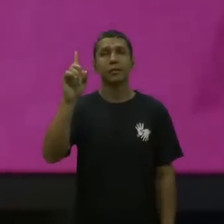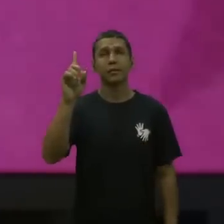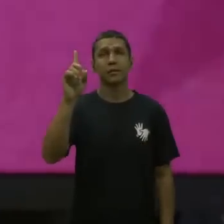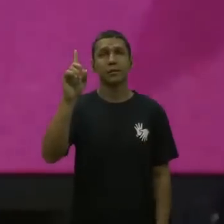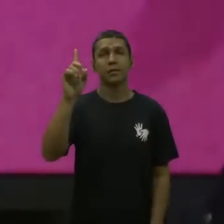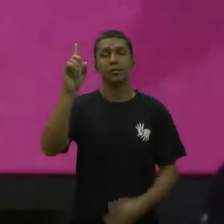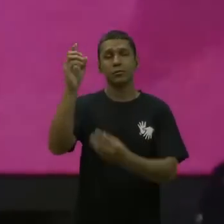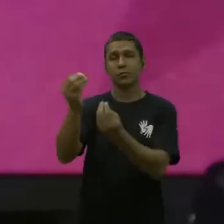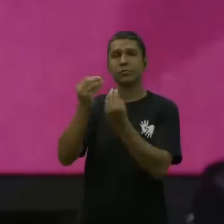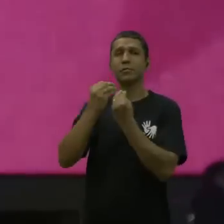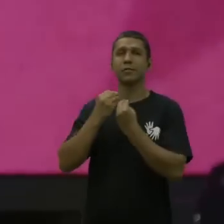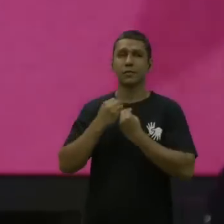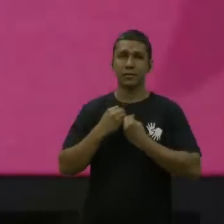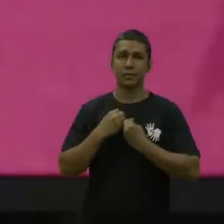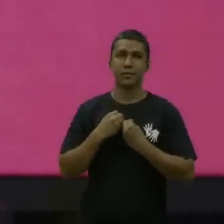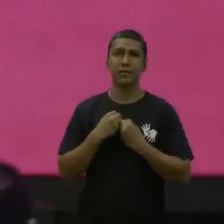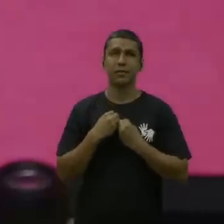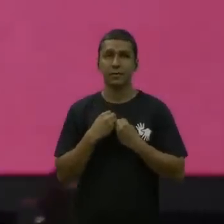cai do alto.